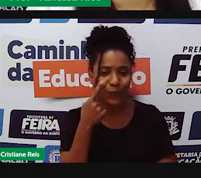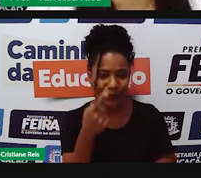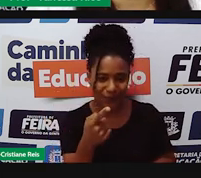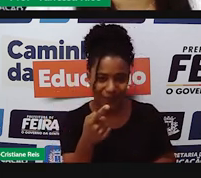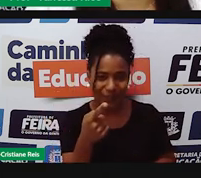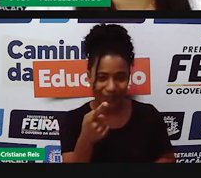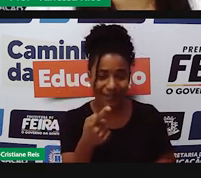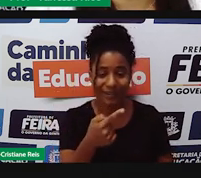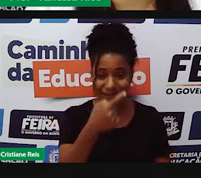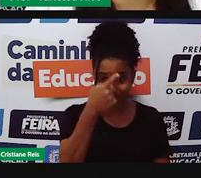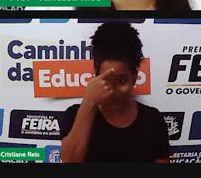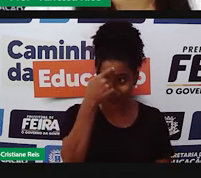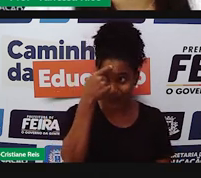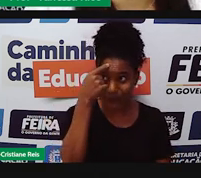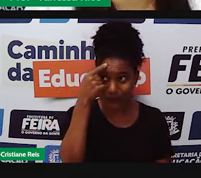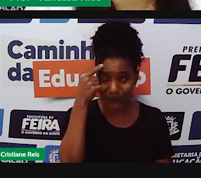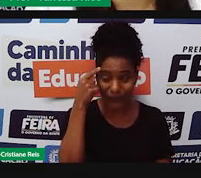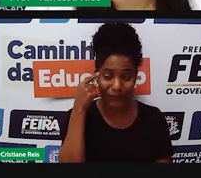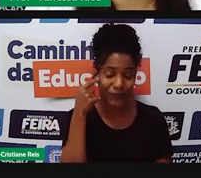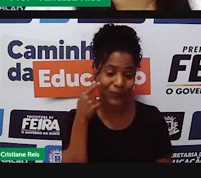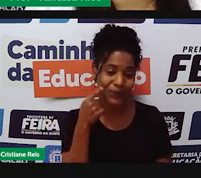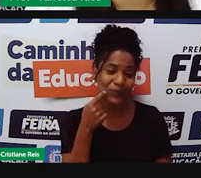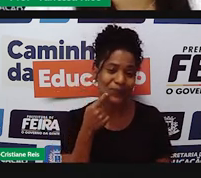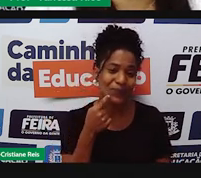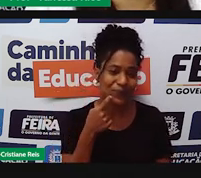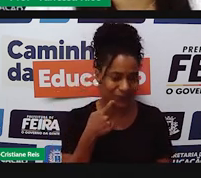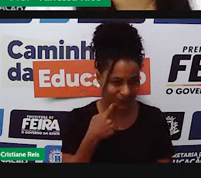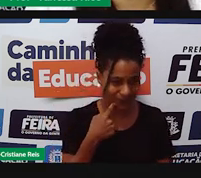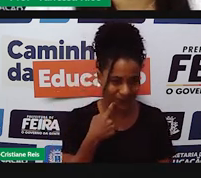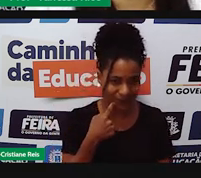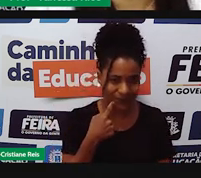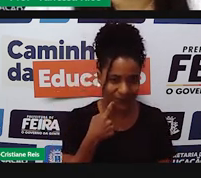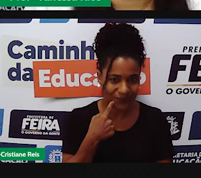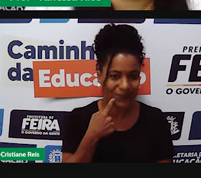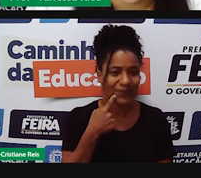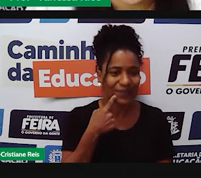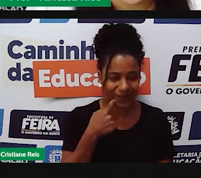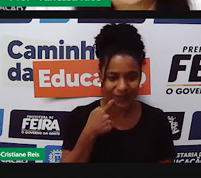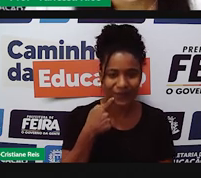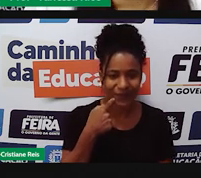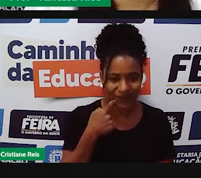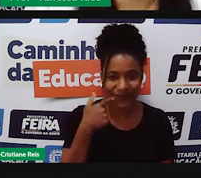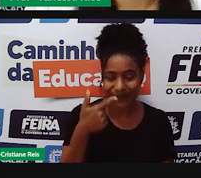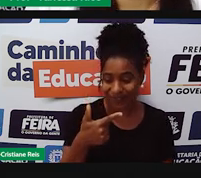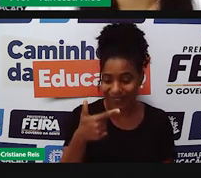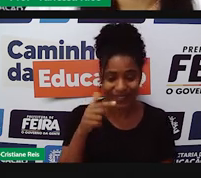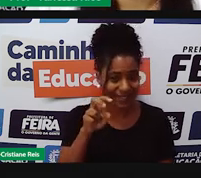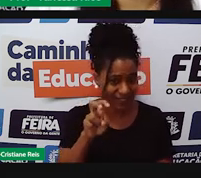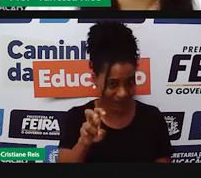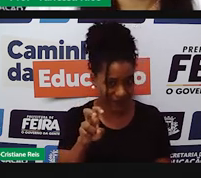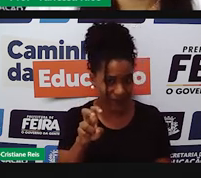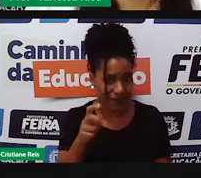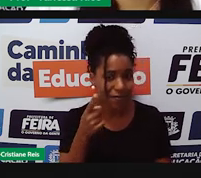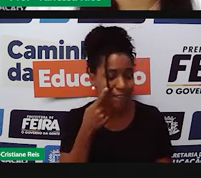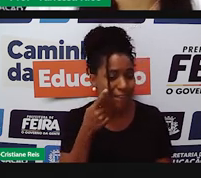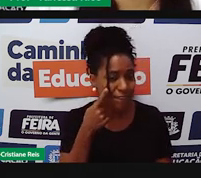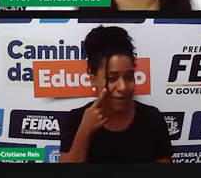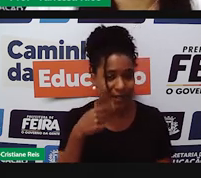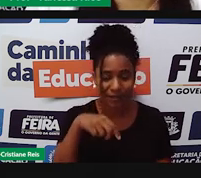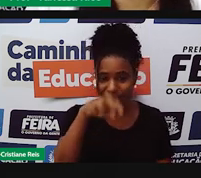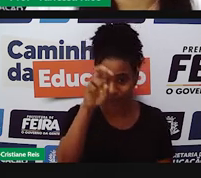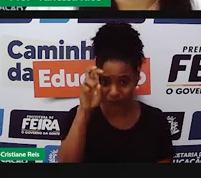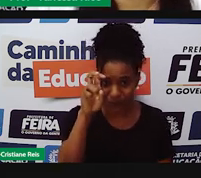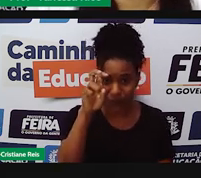do ponteiro dos minutos. E a gente percebe que ele andou aqui até o número 5. Então, a gente vai contar de 5 em 5,